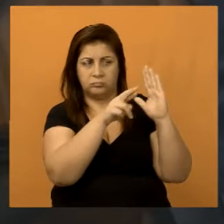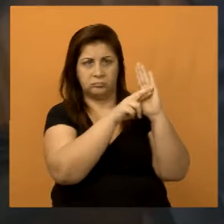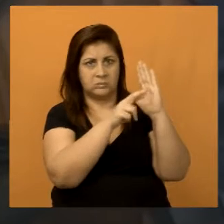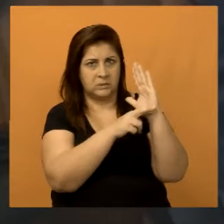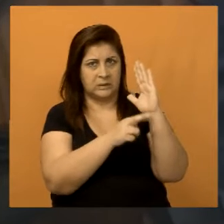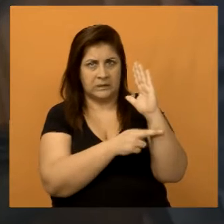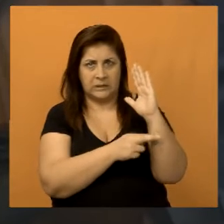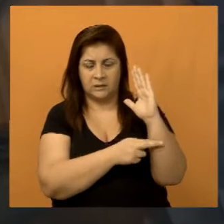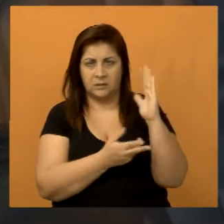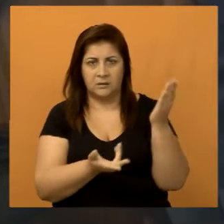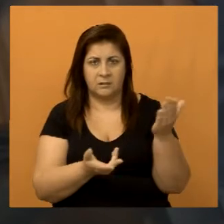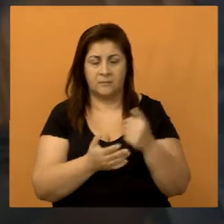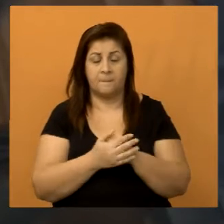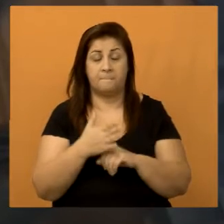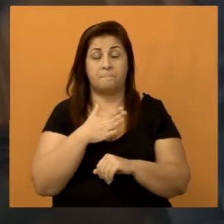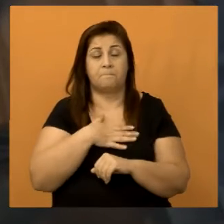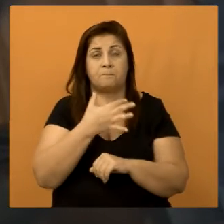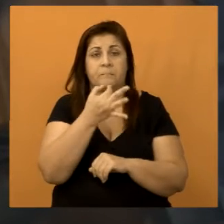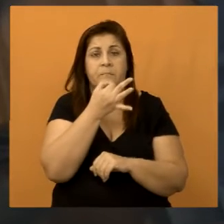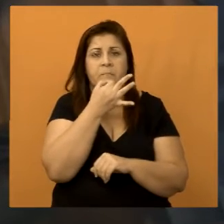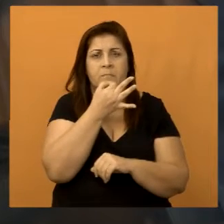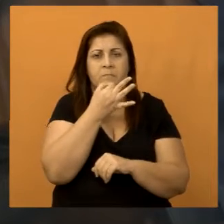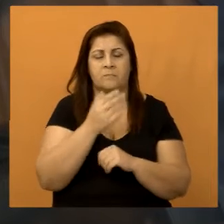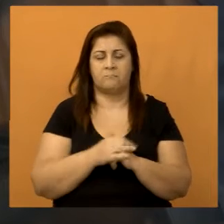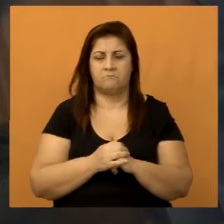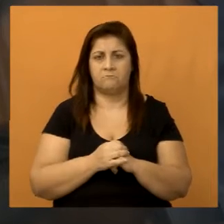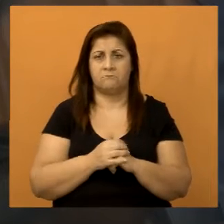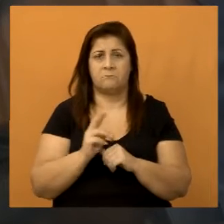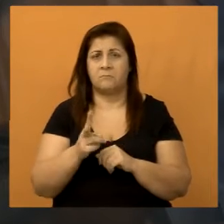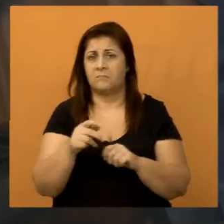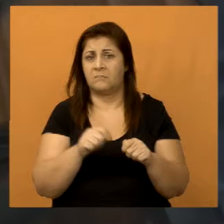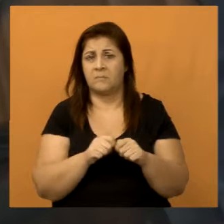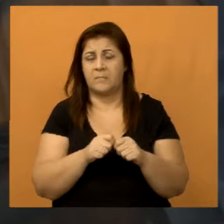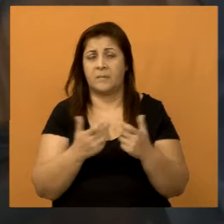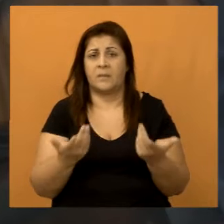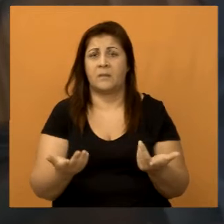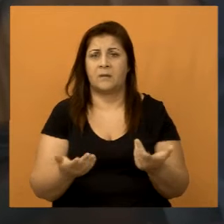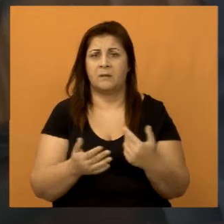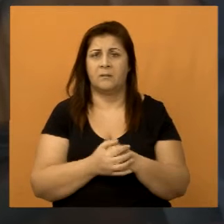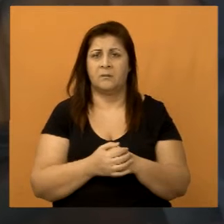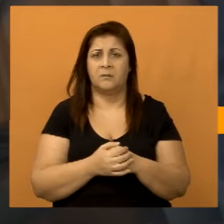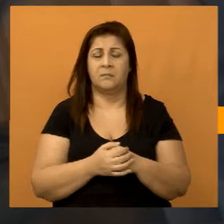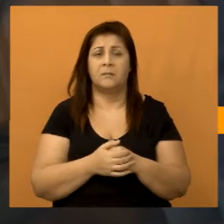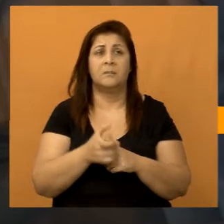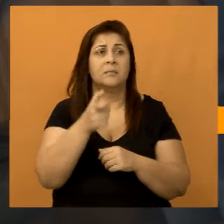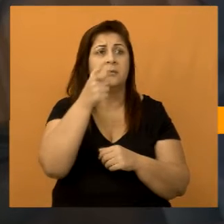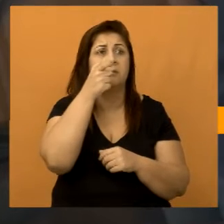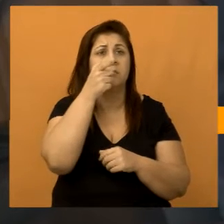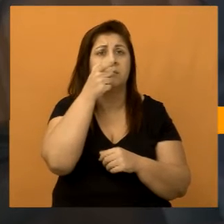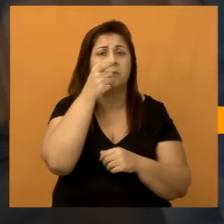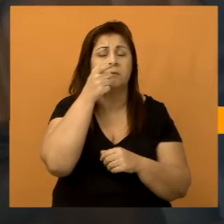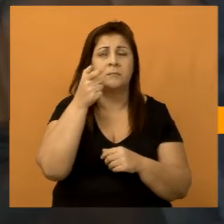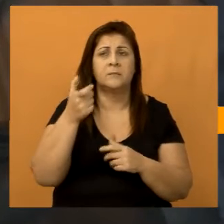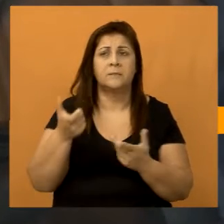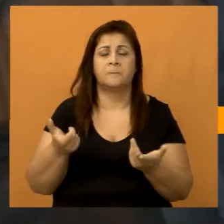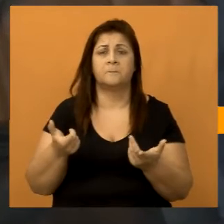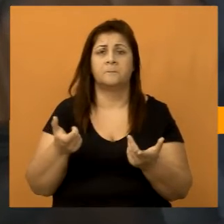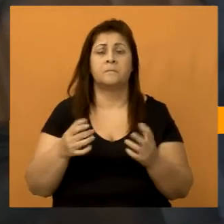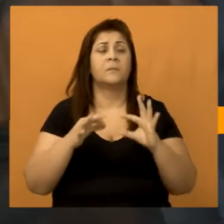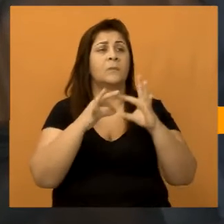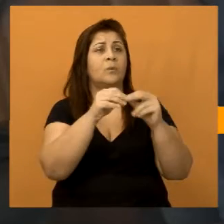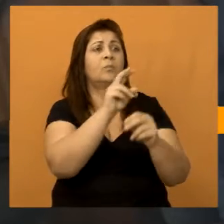interno, a minha opinião, como é sempre feito, que seja consultados que todos